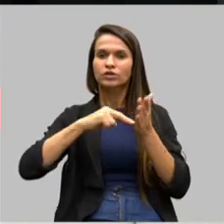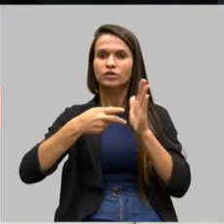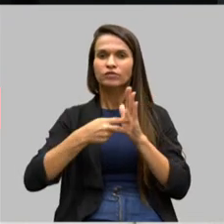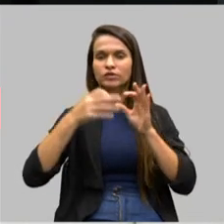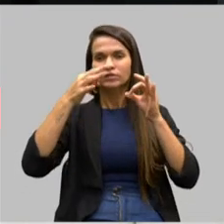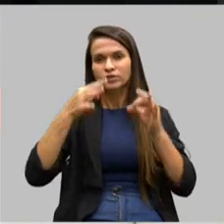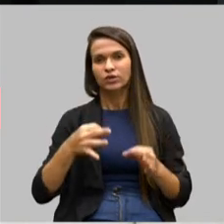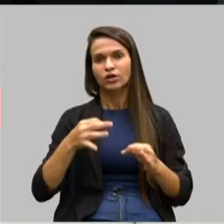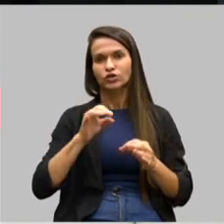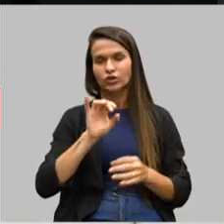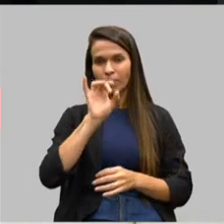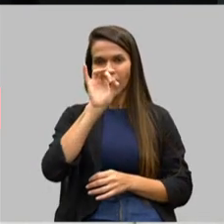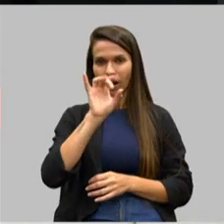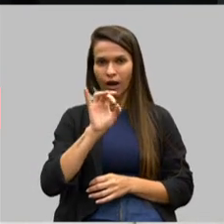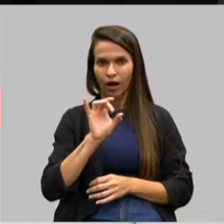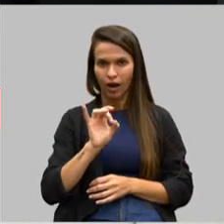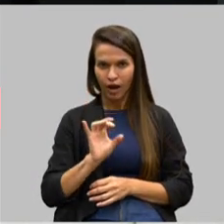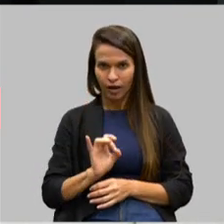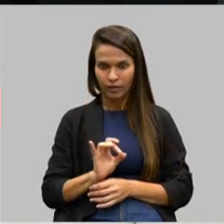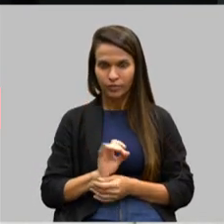delas, conosco.